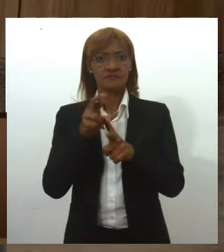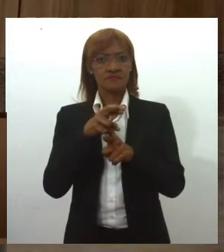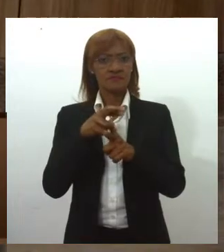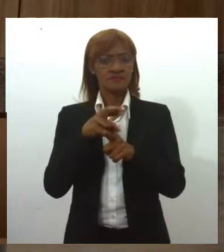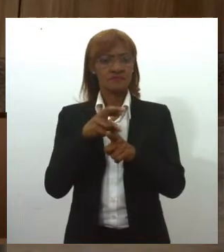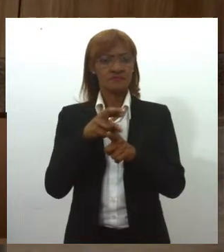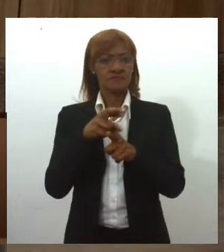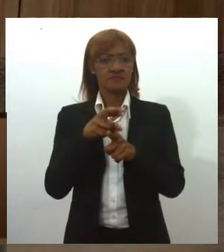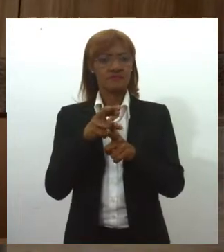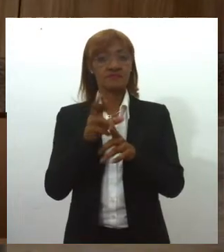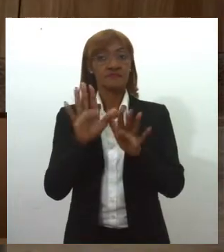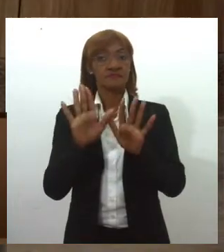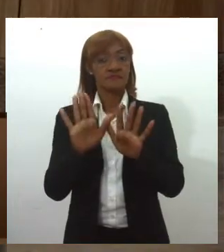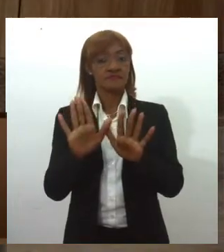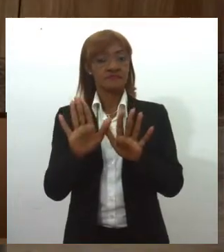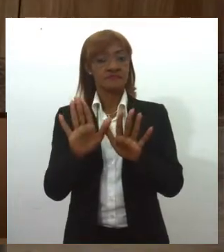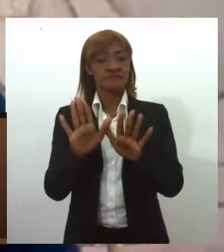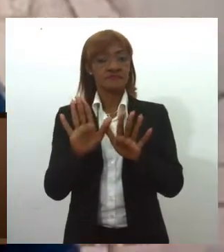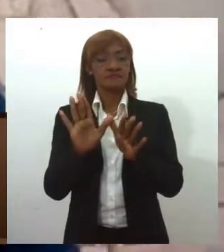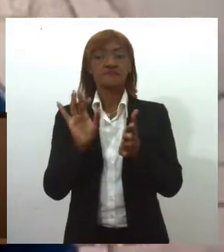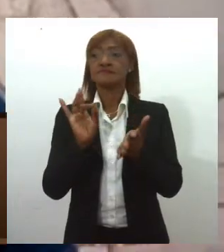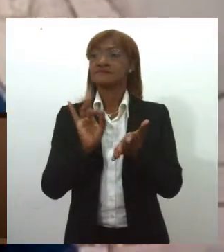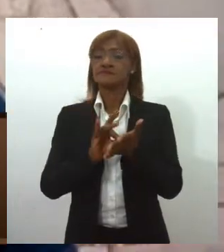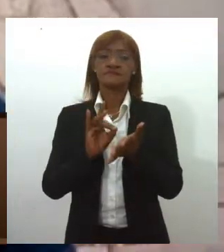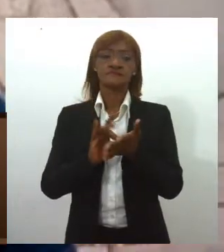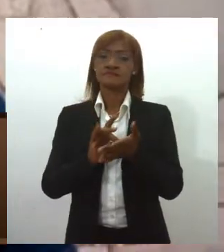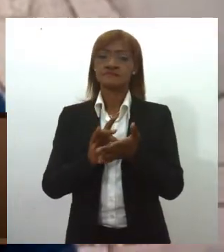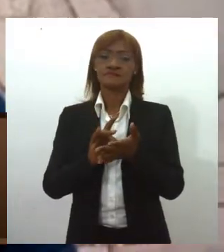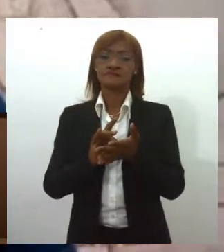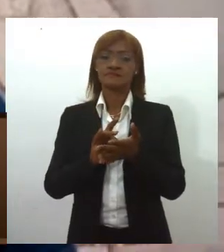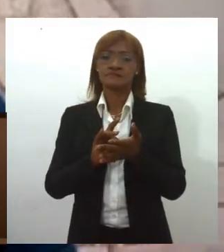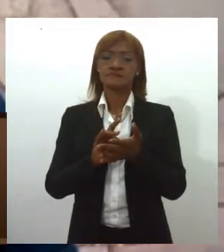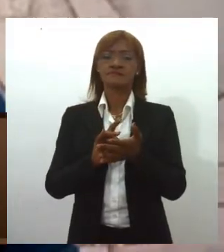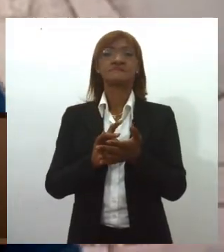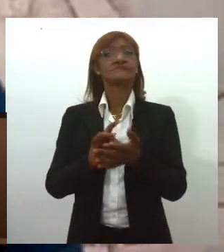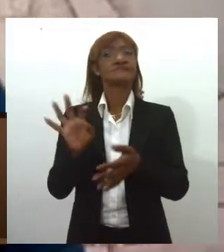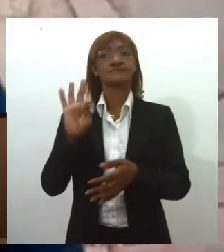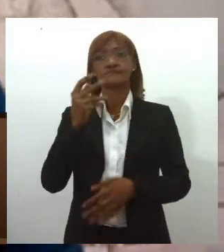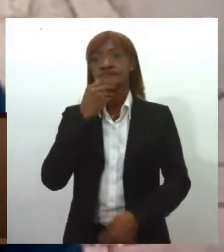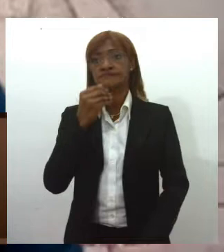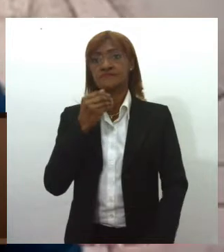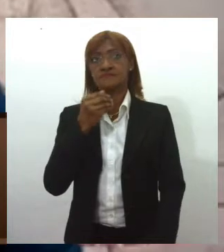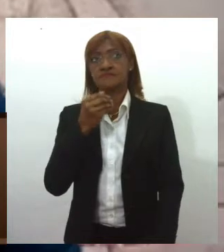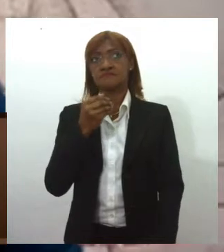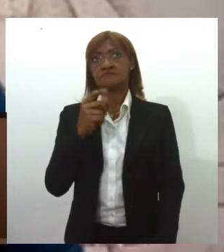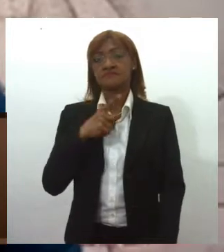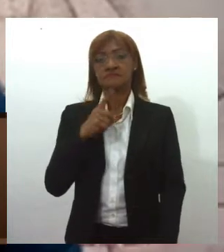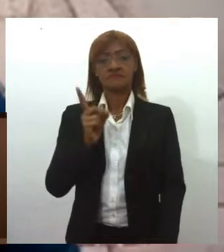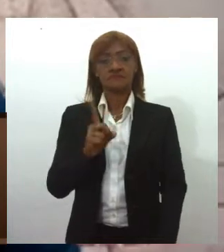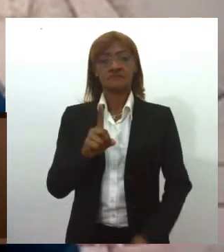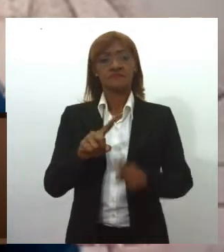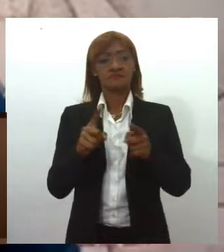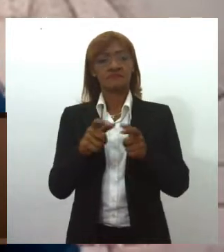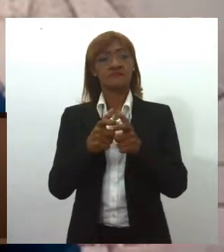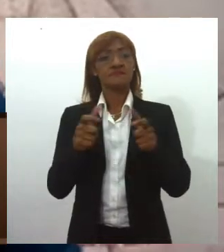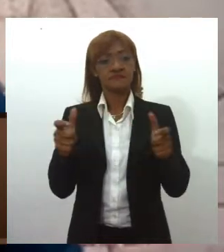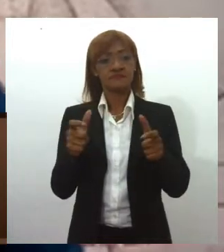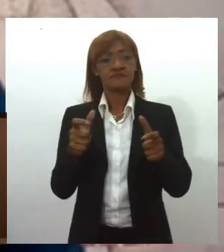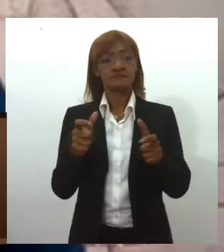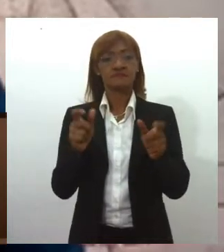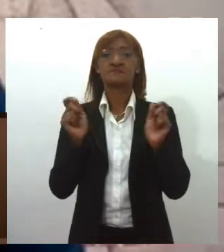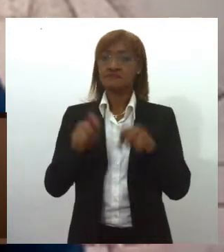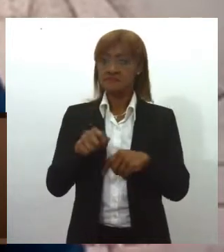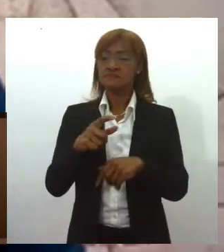Na verdade, a gente não pode dizer que todos os homens terão, mas grande parte dos homens terá,